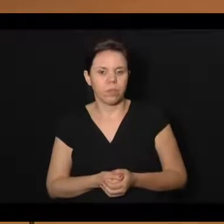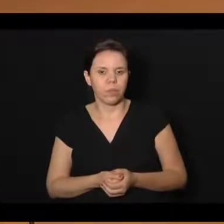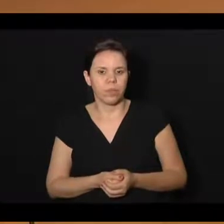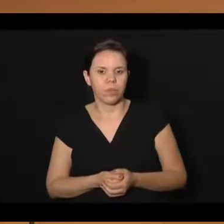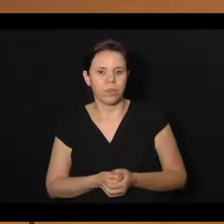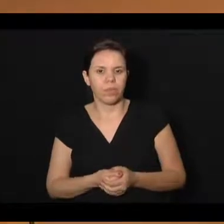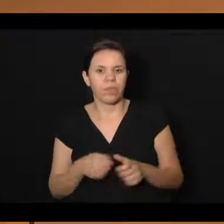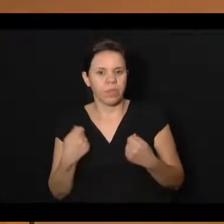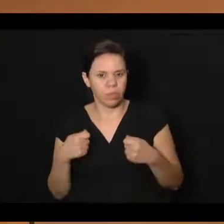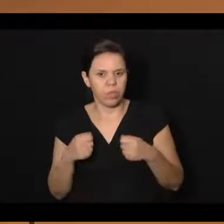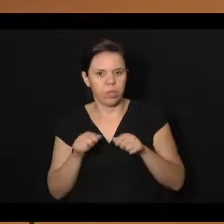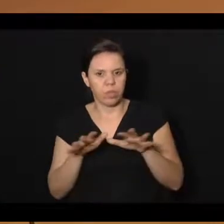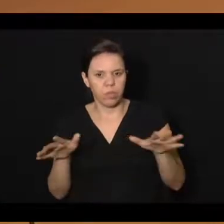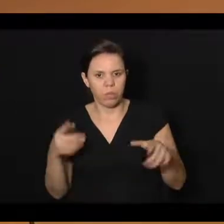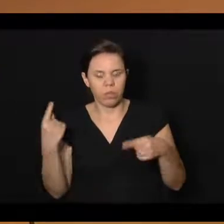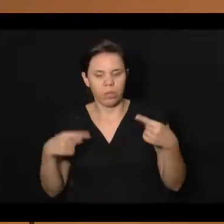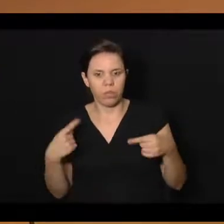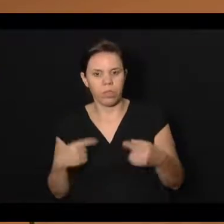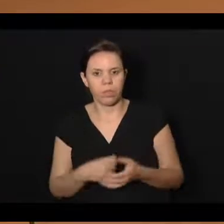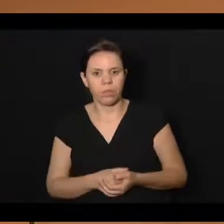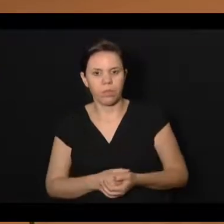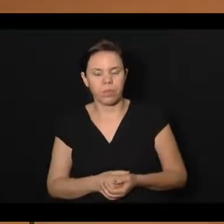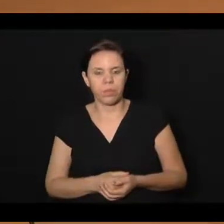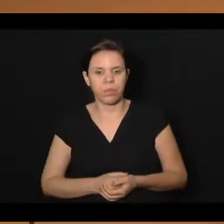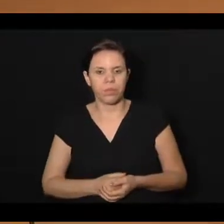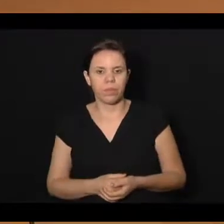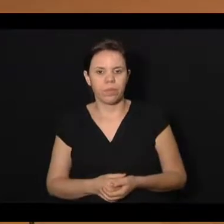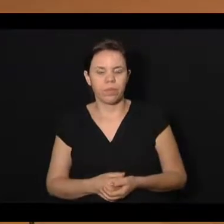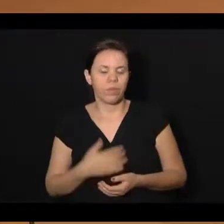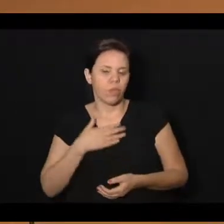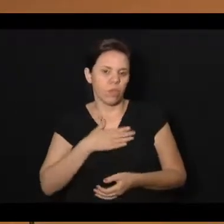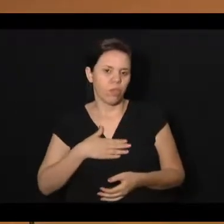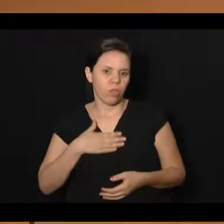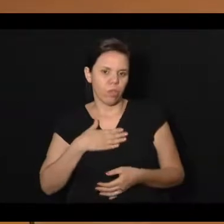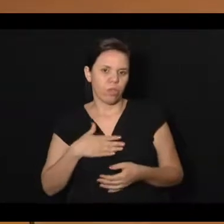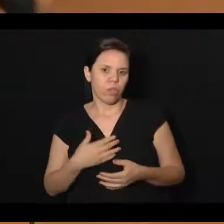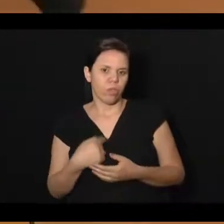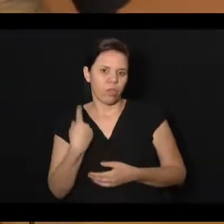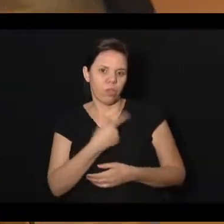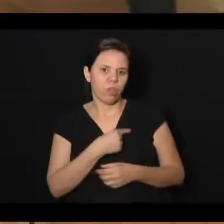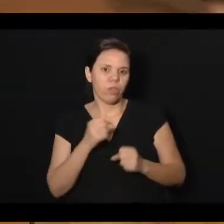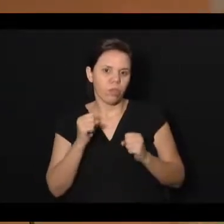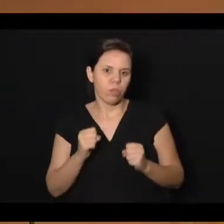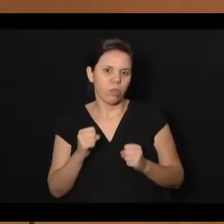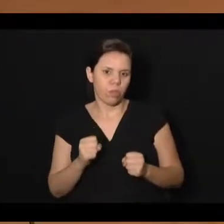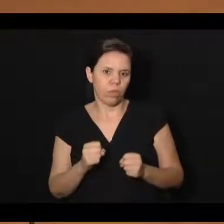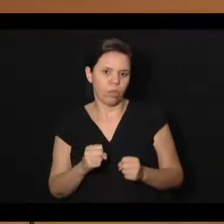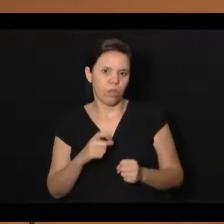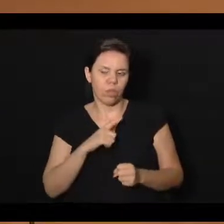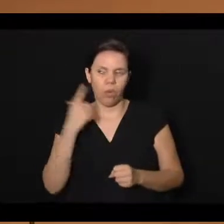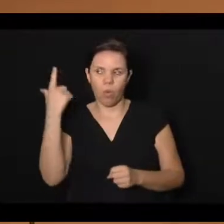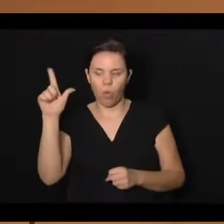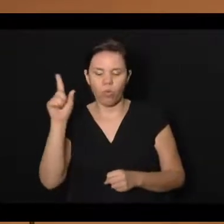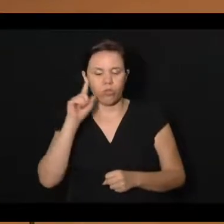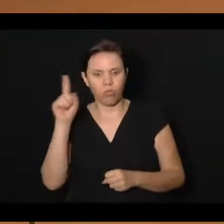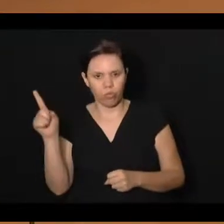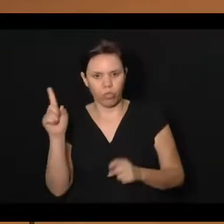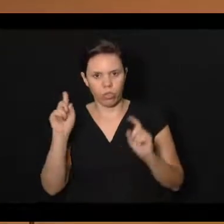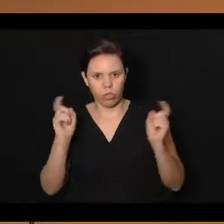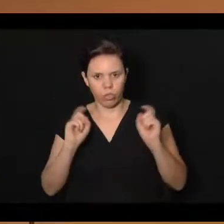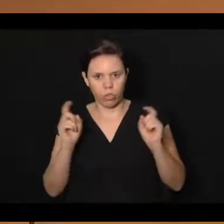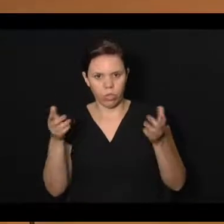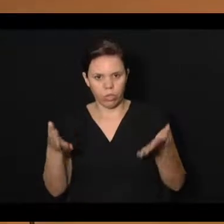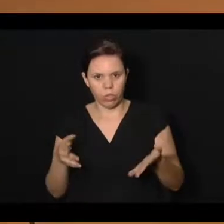ampliar esse debate né e eu gostaria de que a gente pudesse ter de fato um momento como esse mas que a